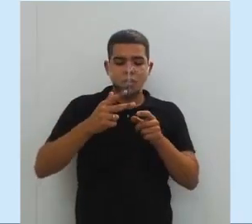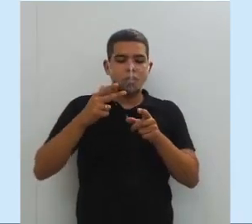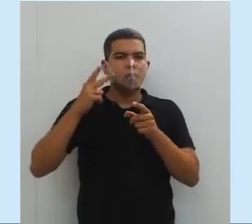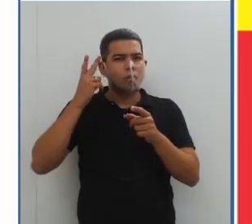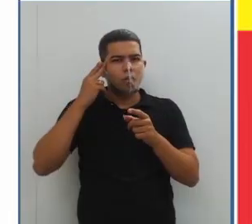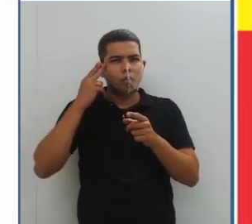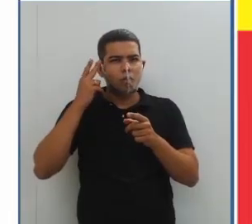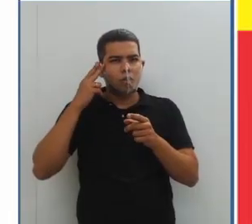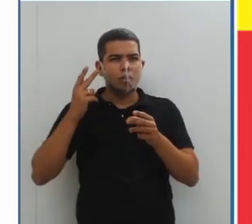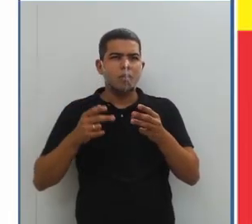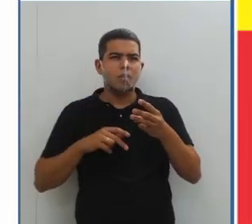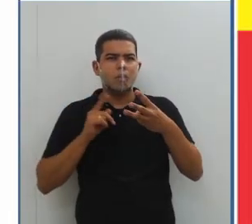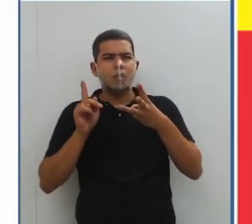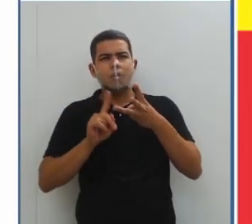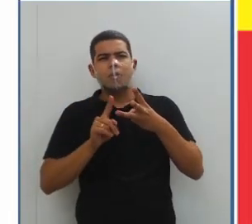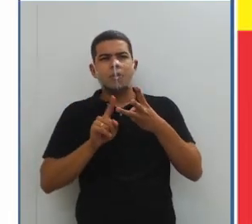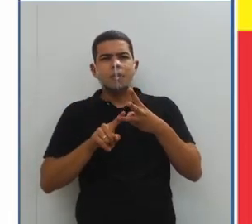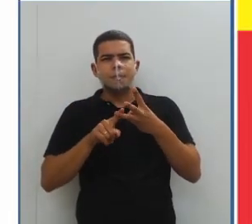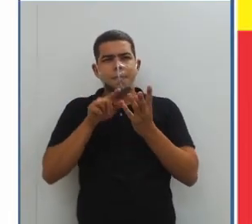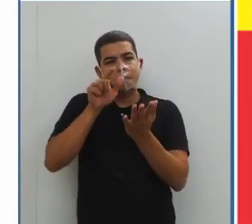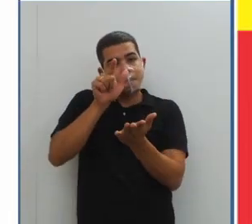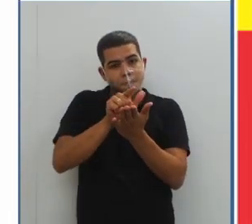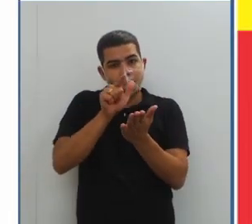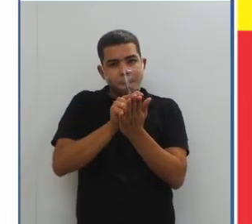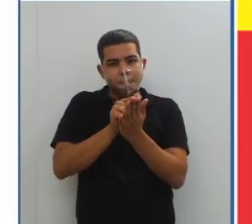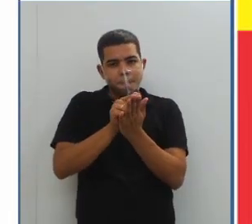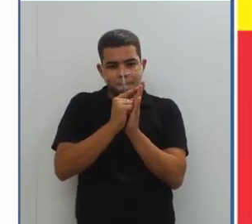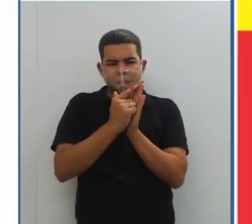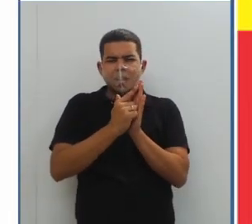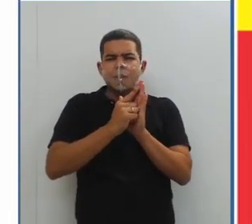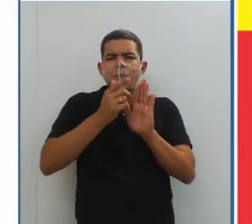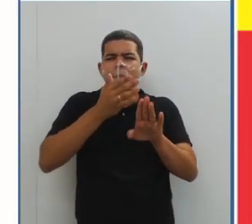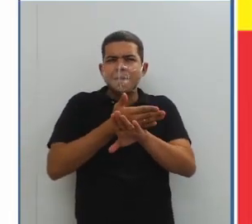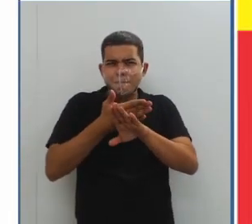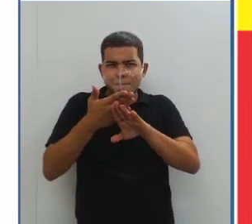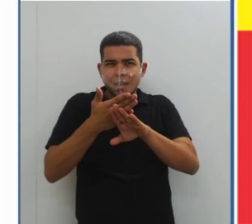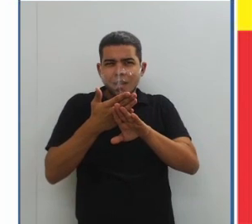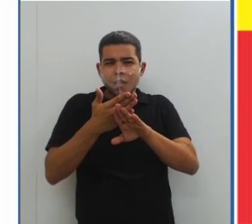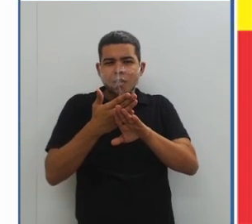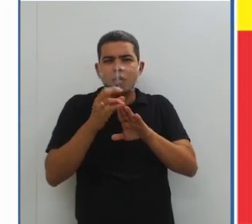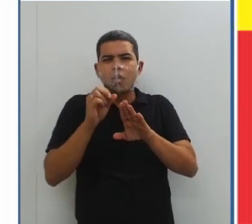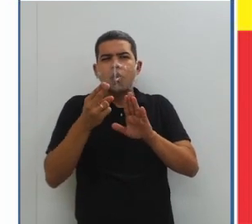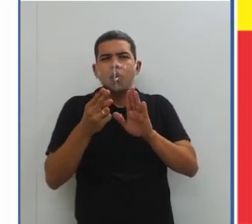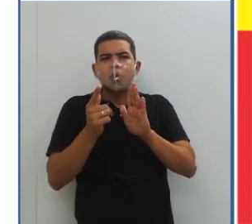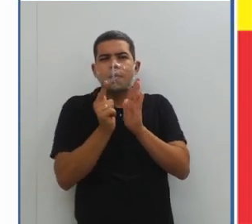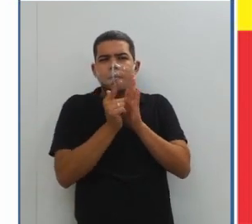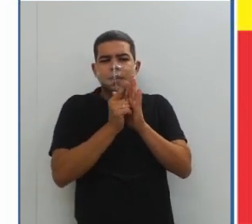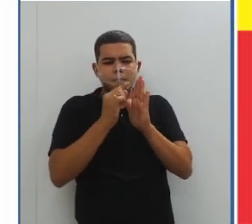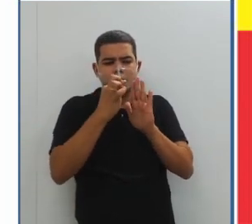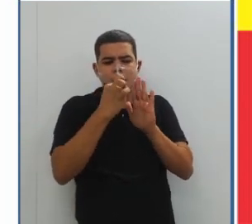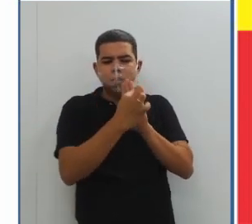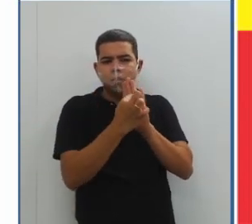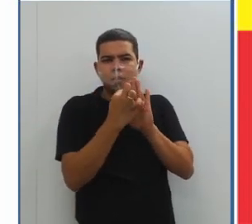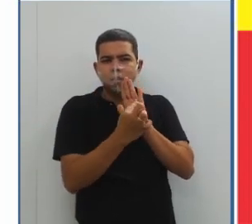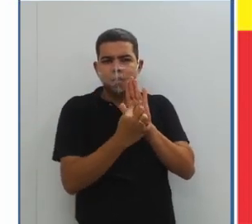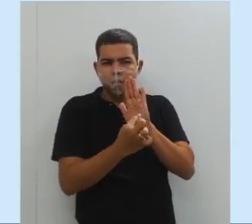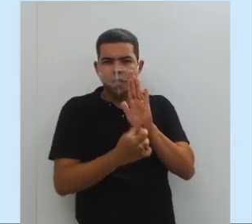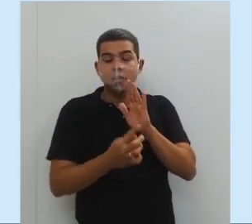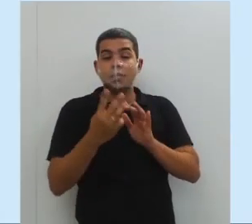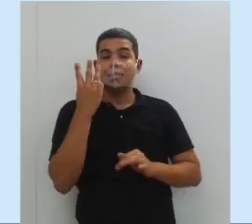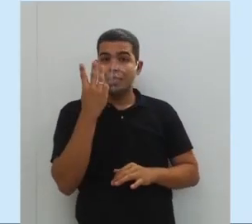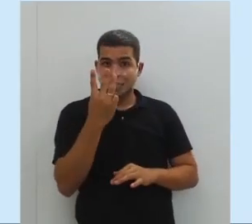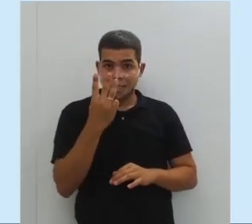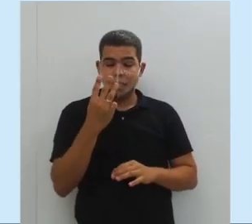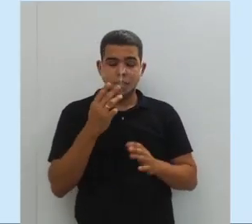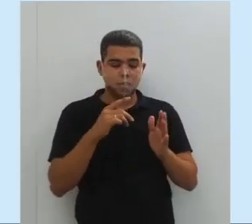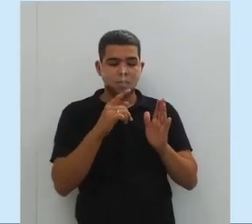ponta. Terceira coisa, 3 folhas de papel ofício ou papel de caderno mesmo. Só que isso vai variar dependendo